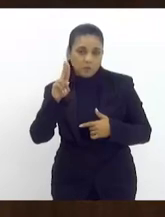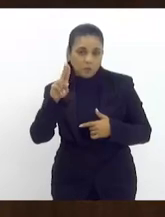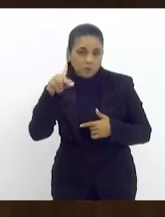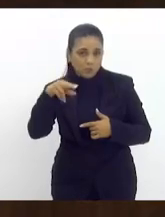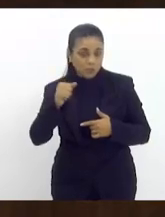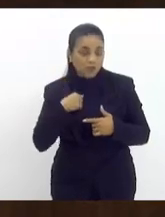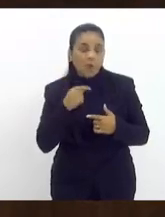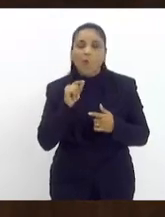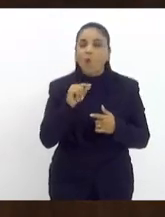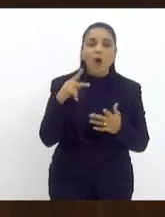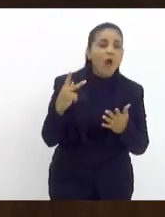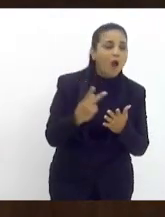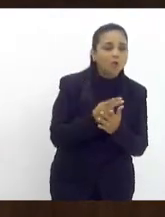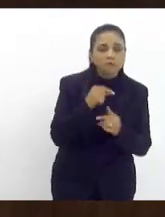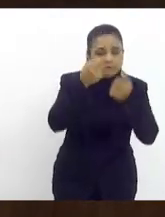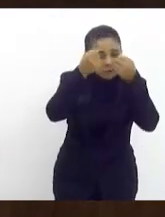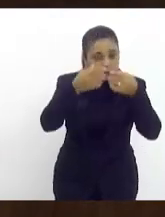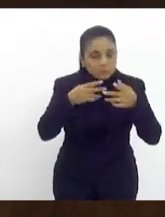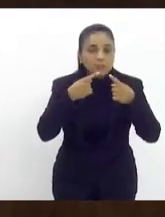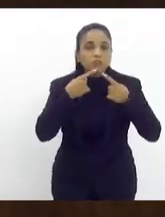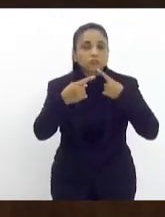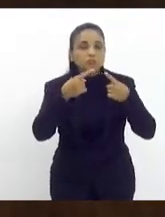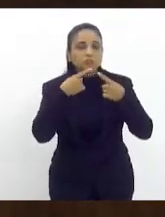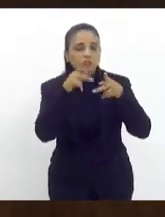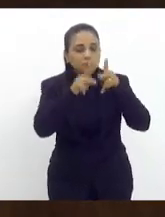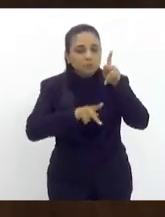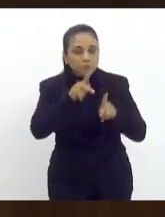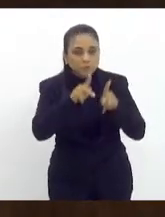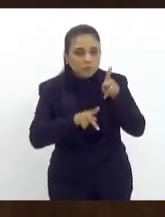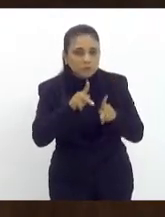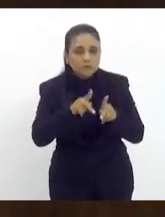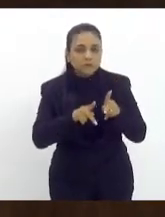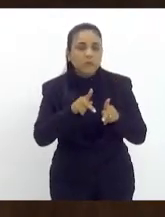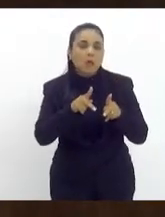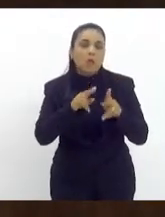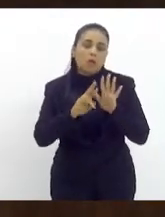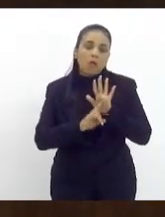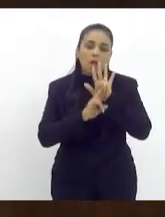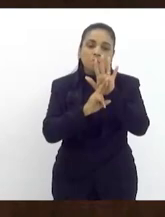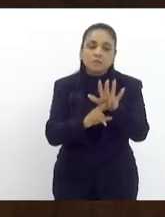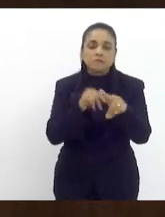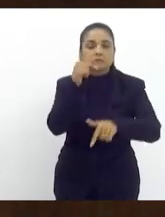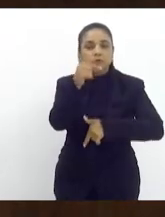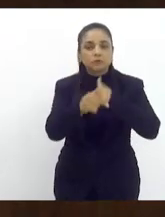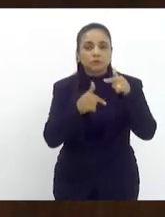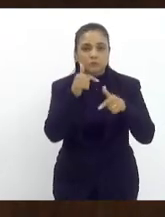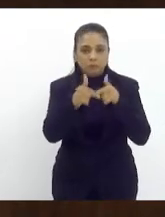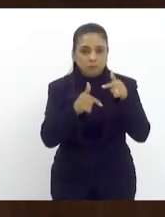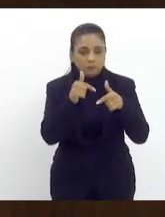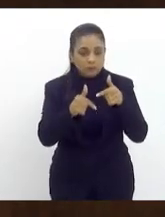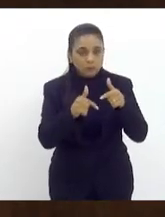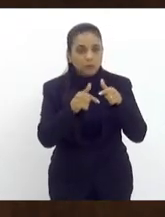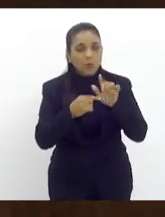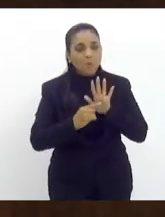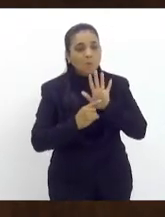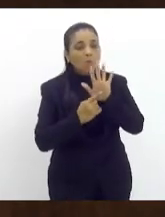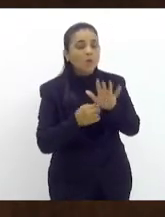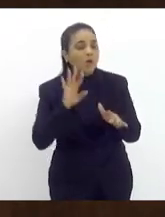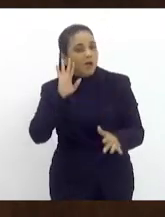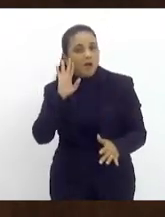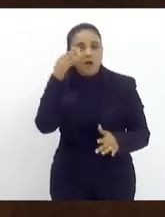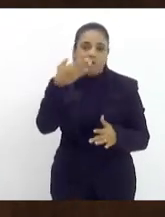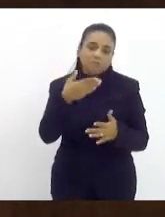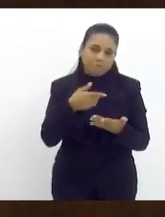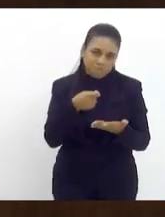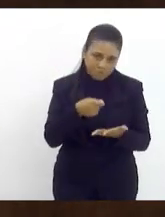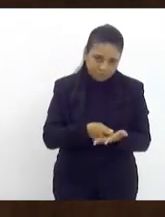abra canais de diálogos com a população, com os representantes dos trabalhadores e das trabalhadoras para apontar uma solução urgente.